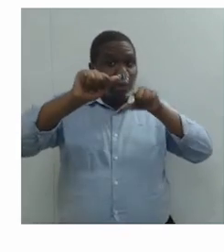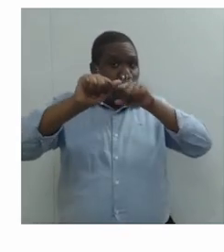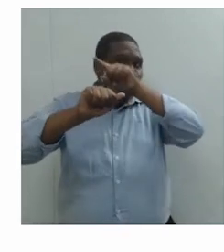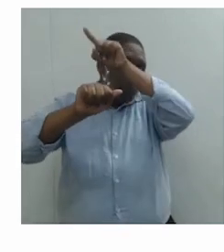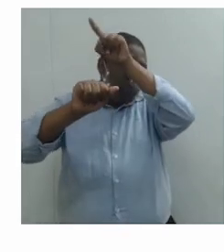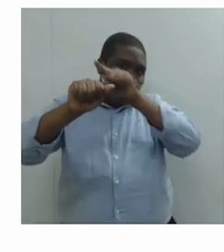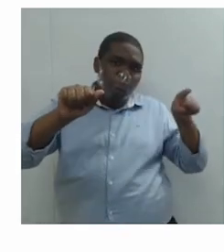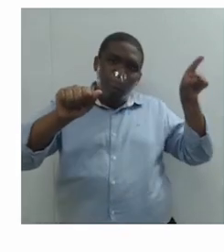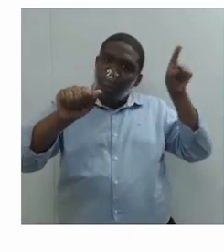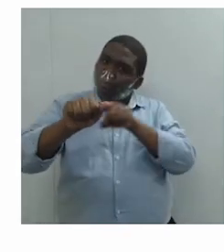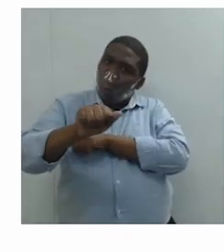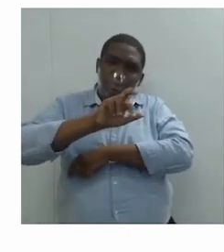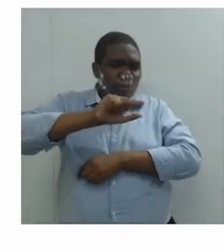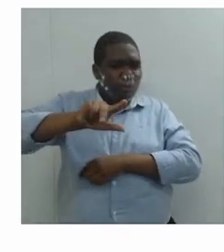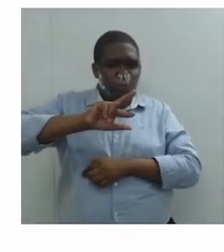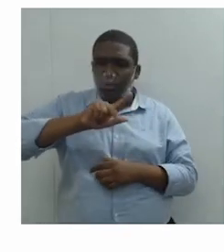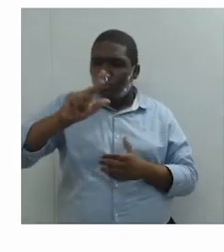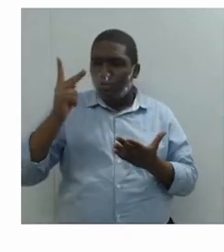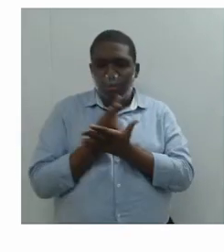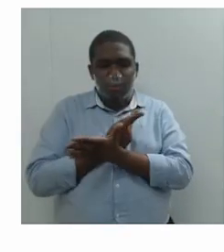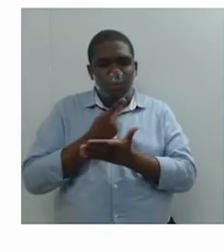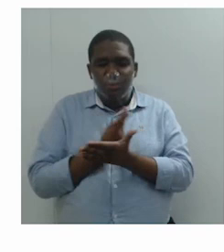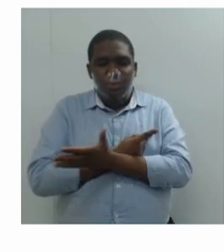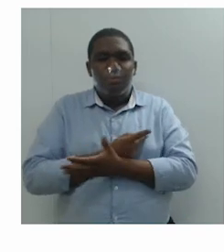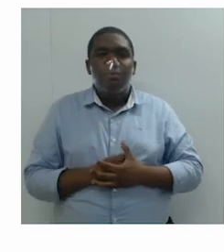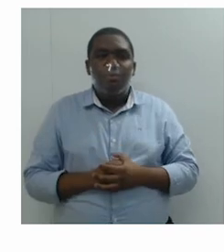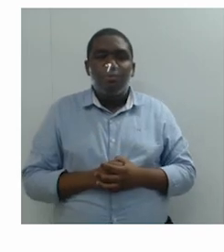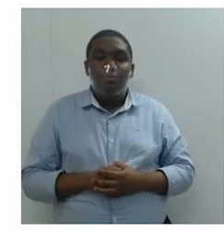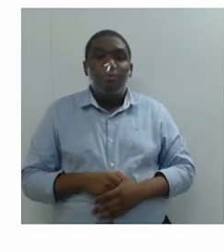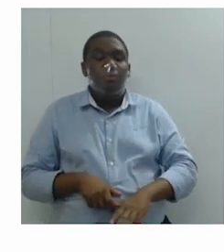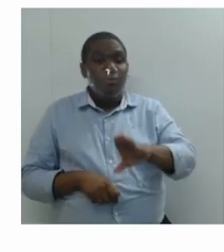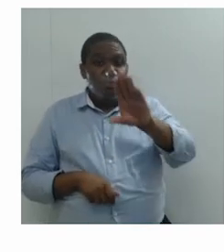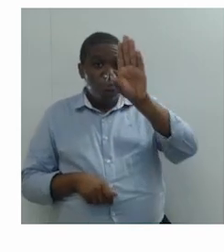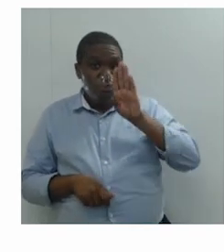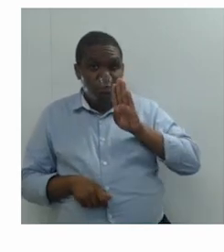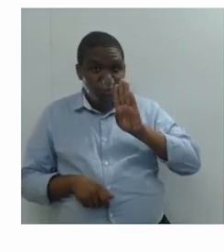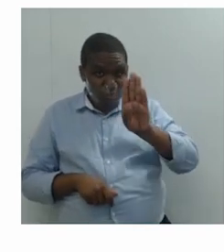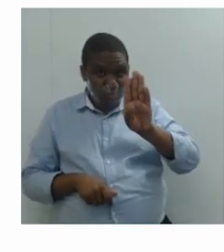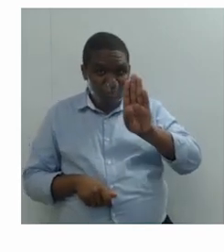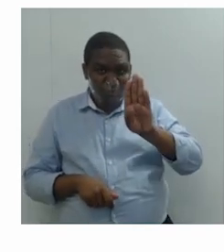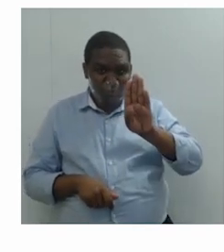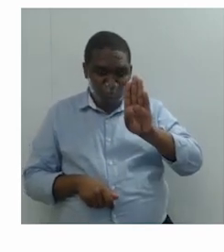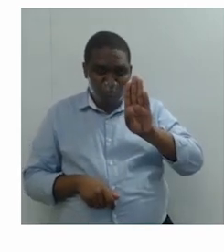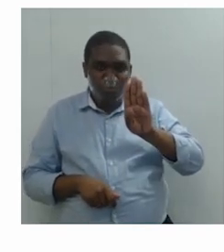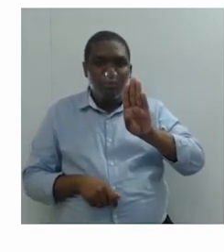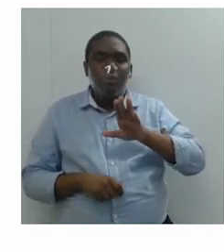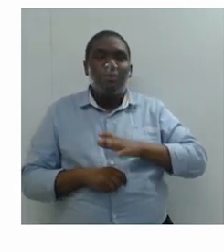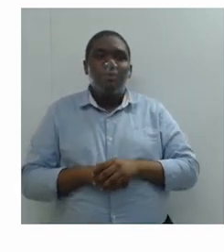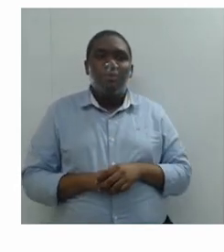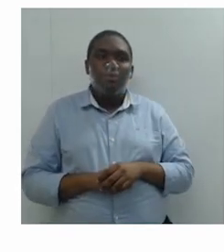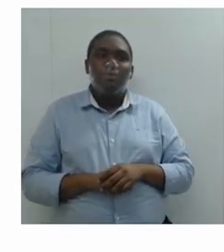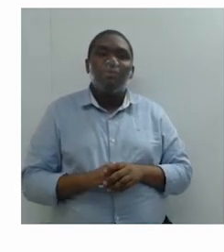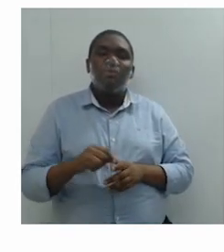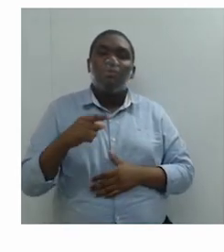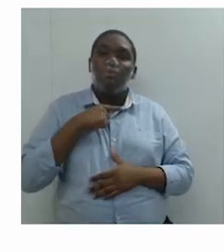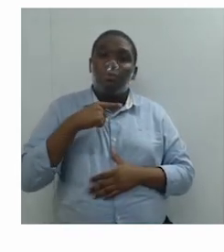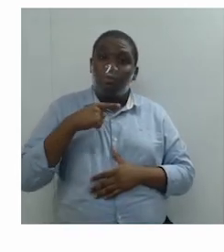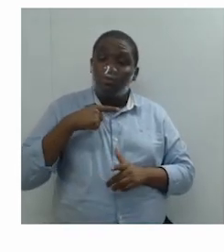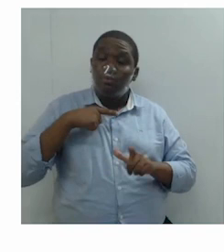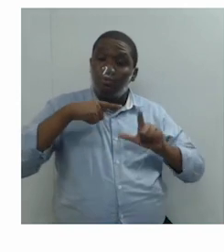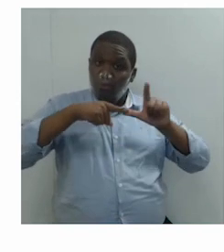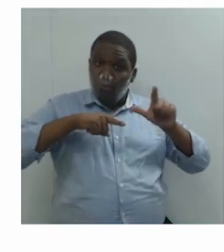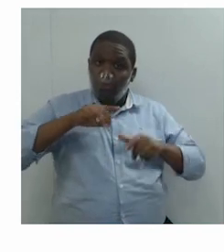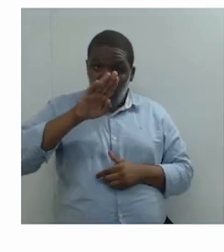alternativa A. Vamos passar para a alternativa B. Nós vamos ter na alternativa